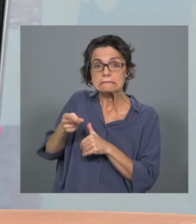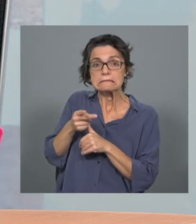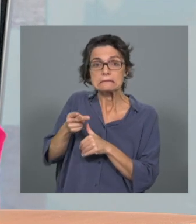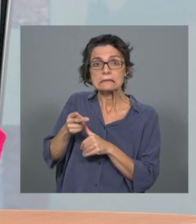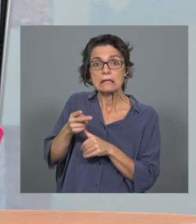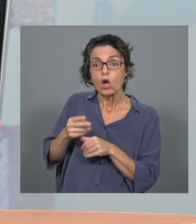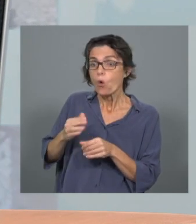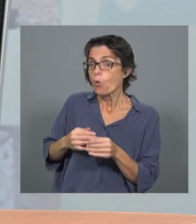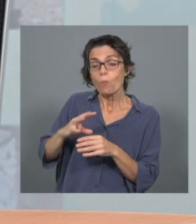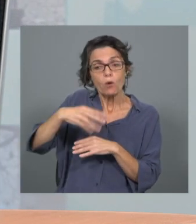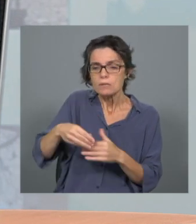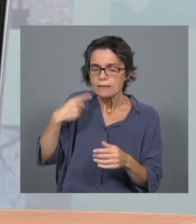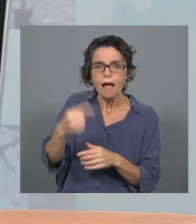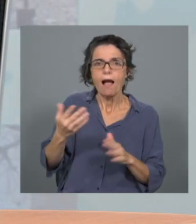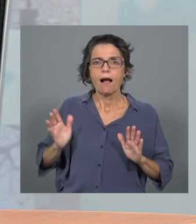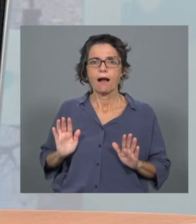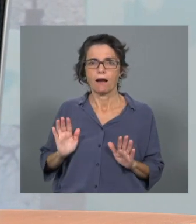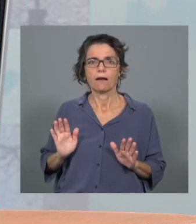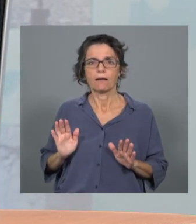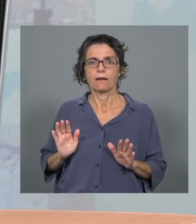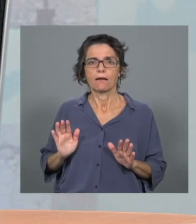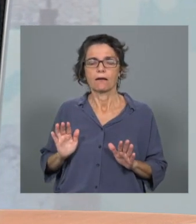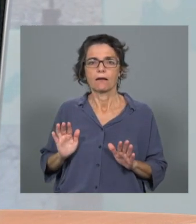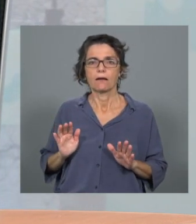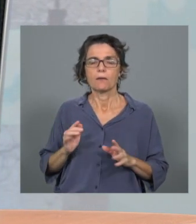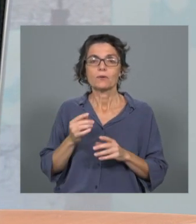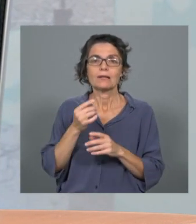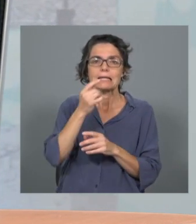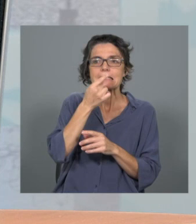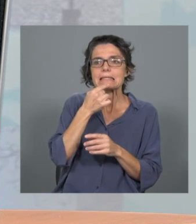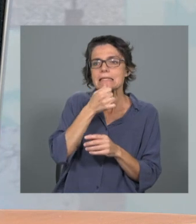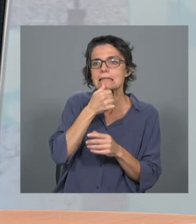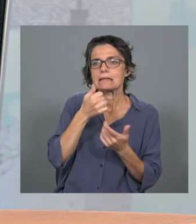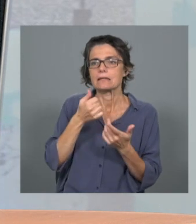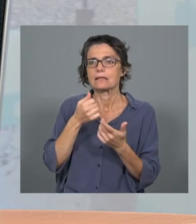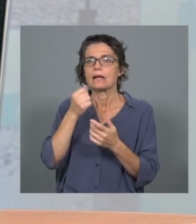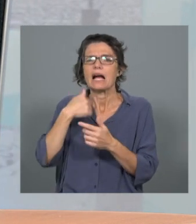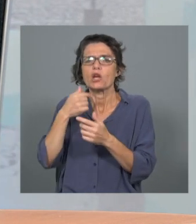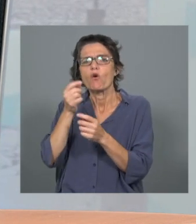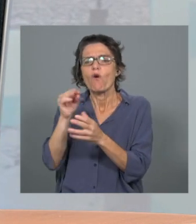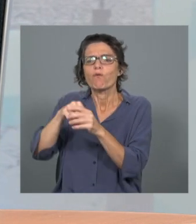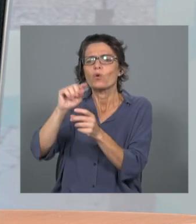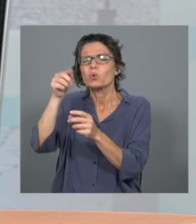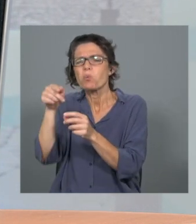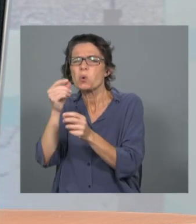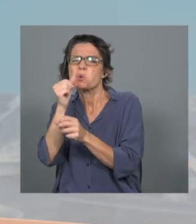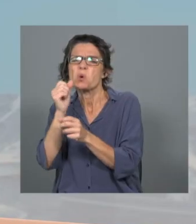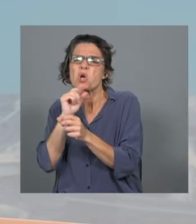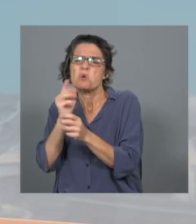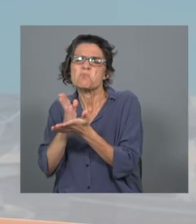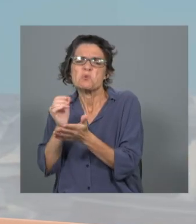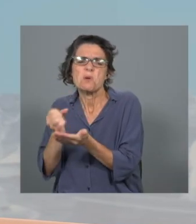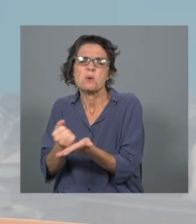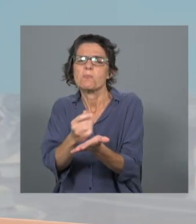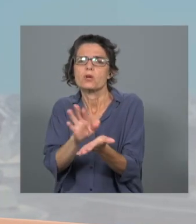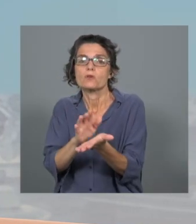queremos que ganhe, podemos estar, de facto, a promover a vitória de quem não queremos. Também por isso estas eleições